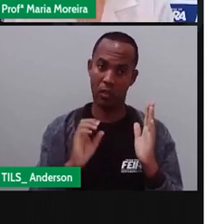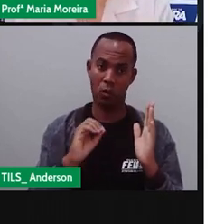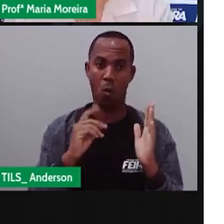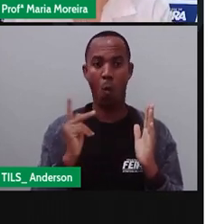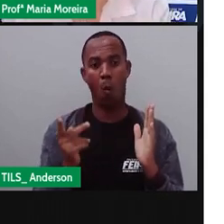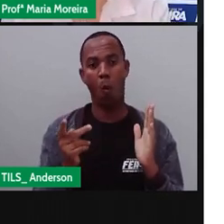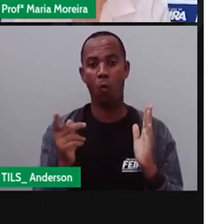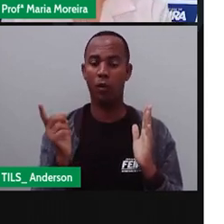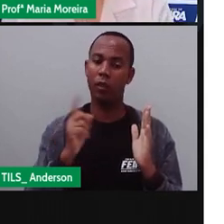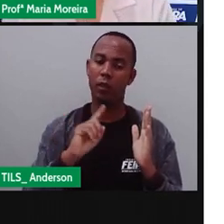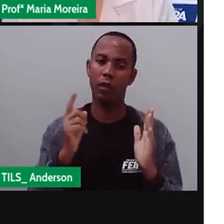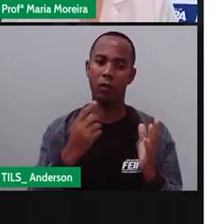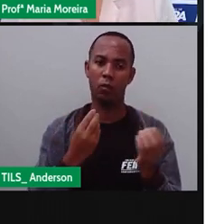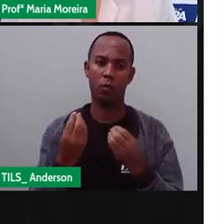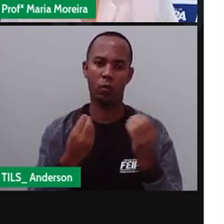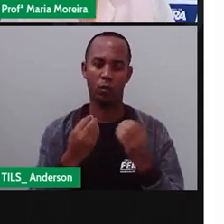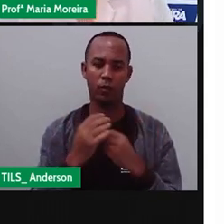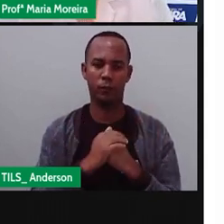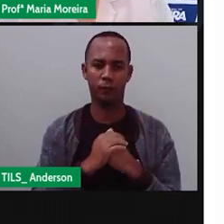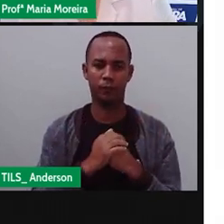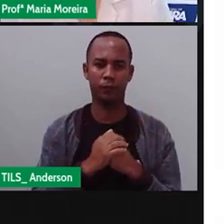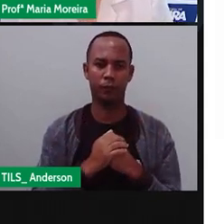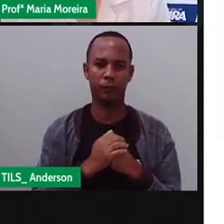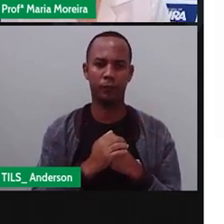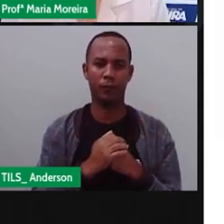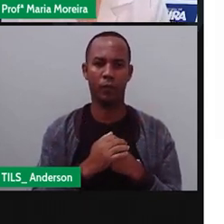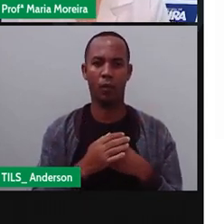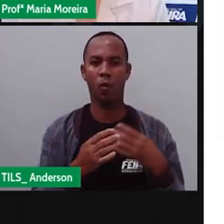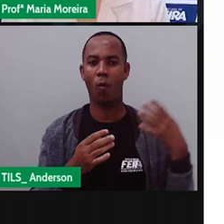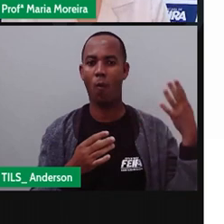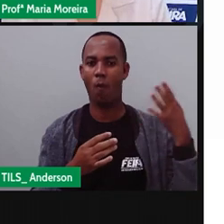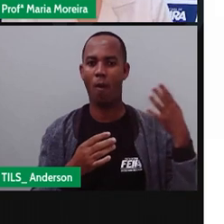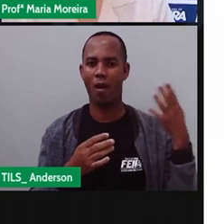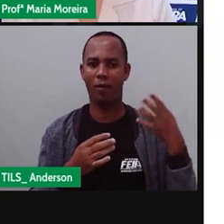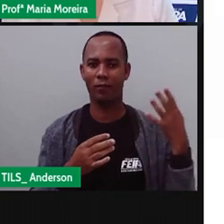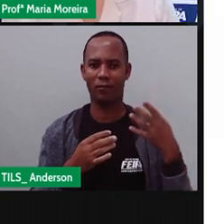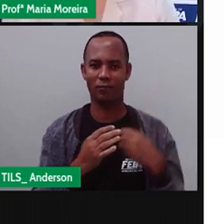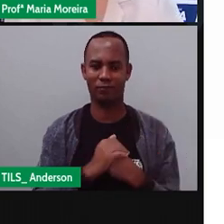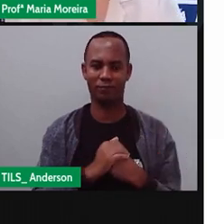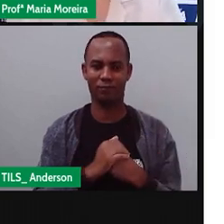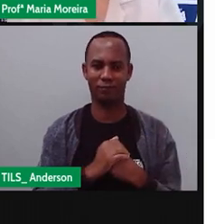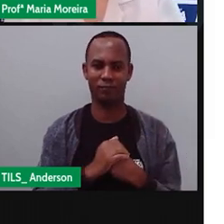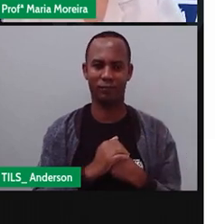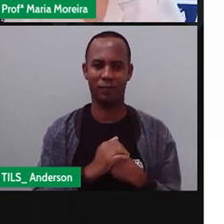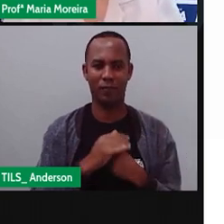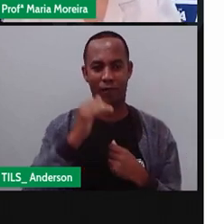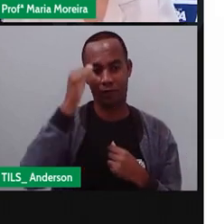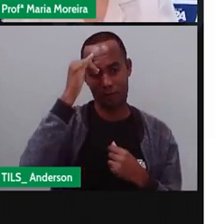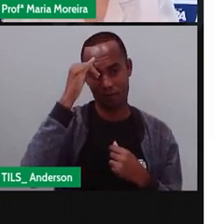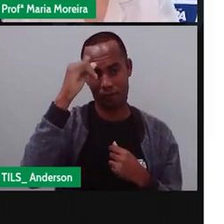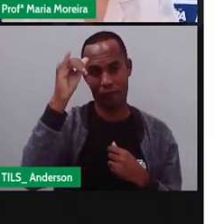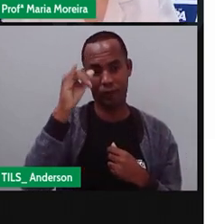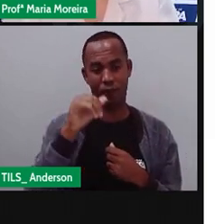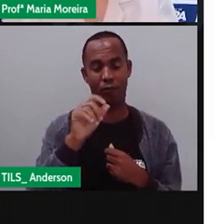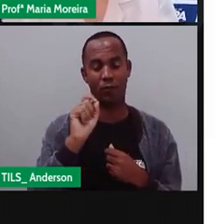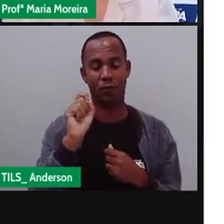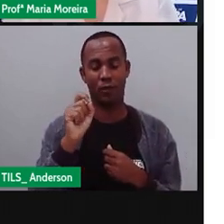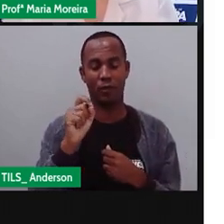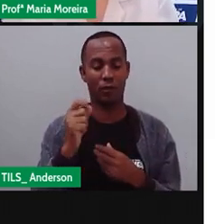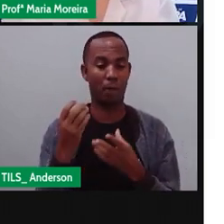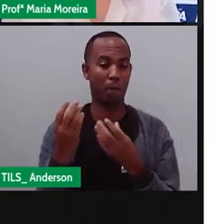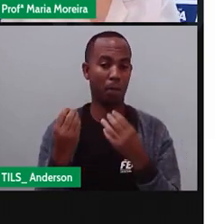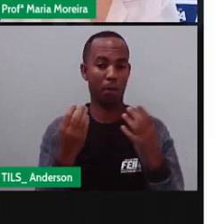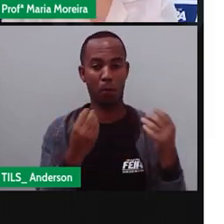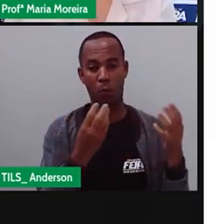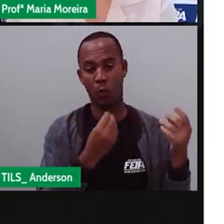passa exatamente aquilo que eu quero. A dica número 4, né? Evite excesso. Como assim,